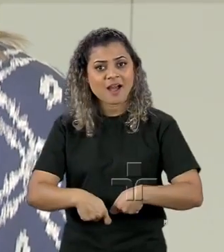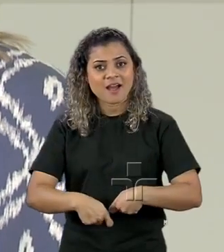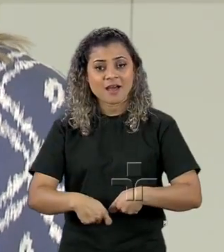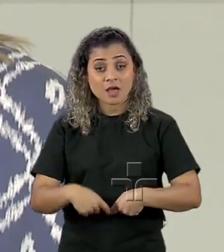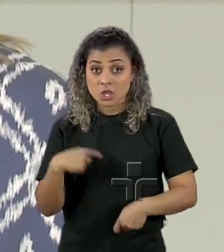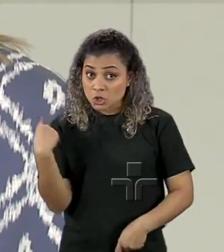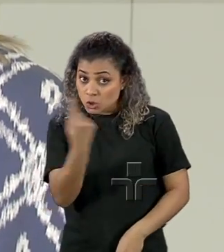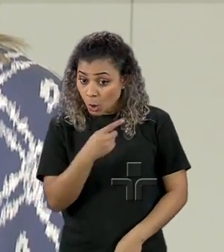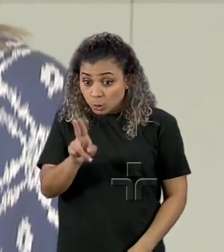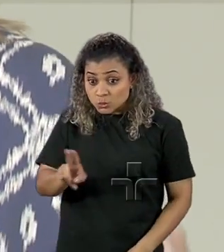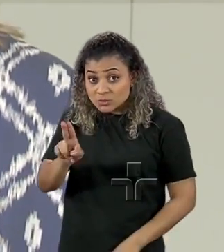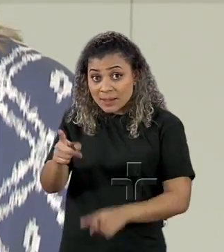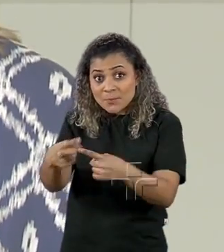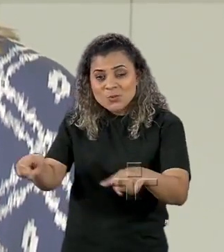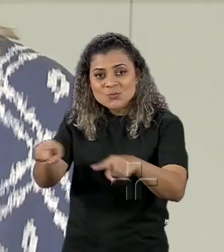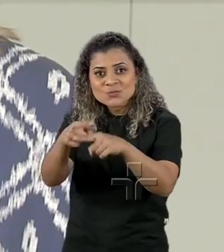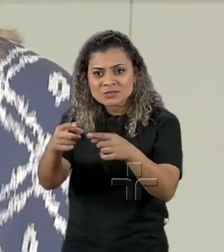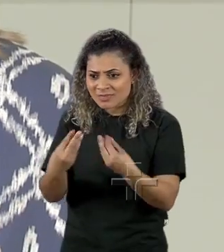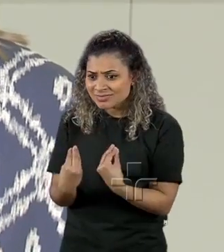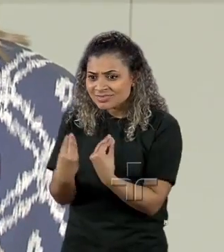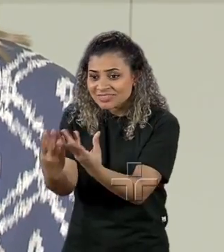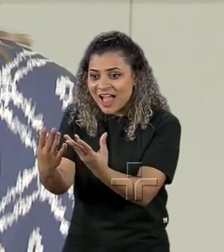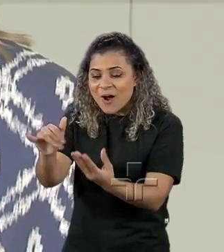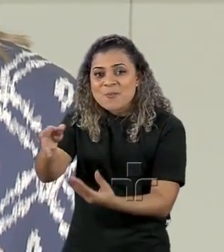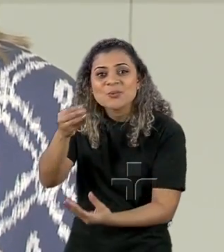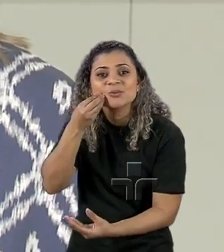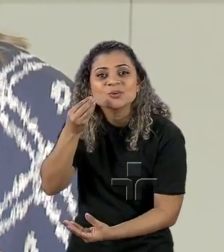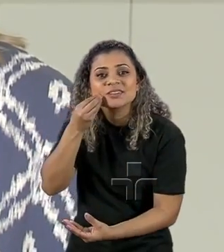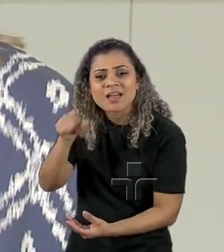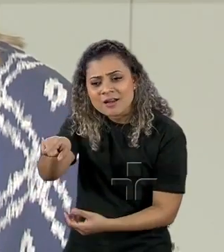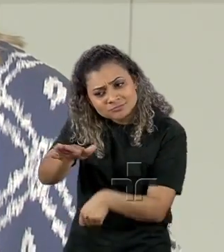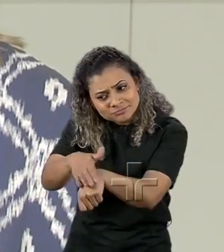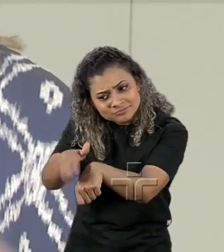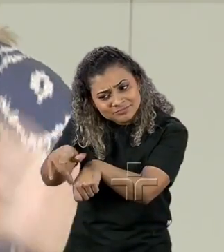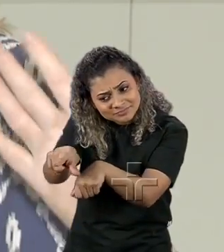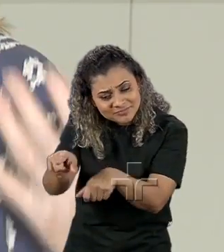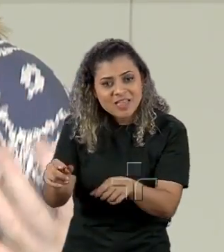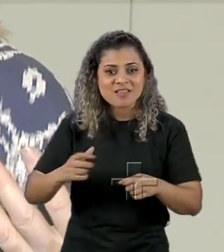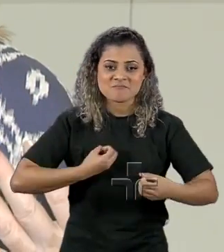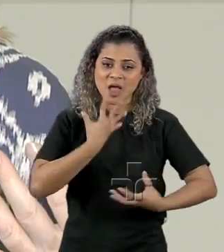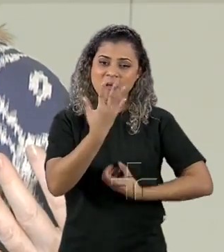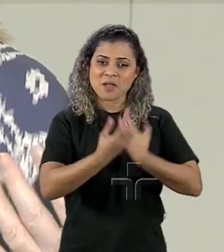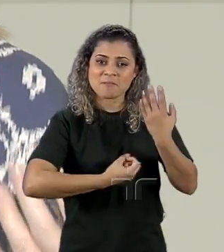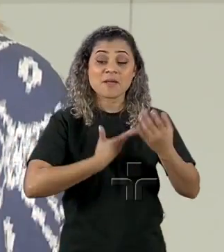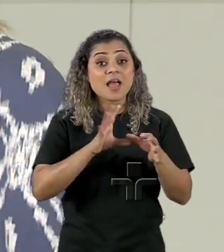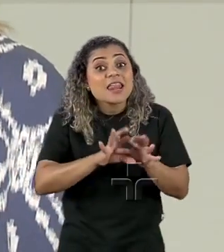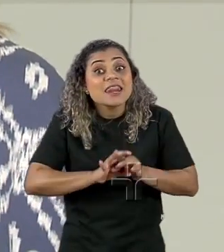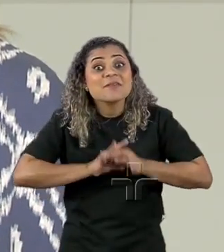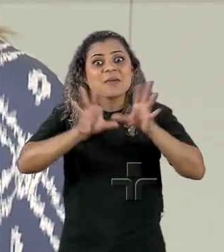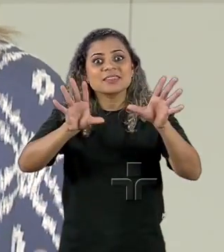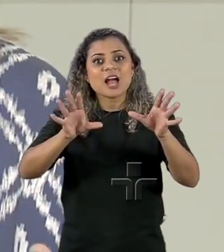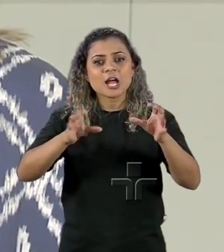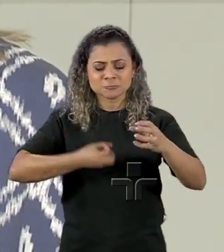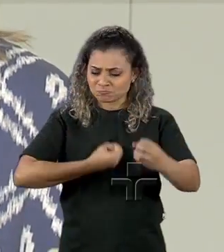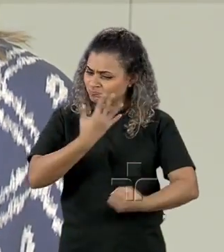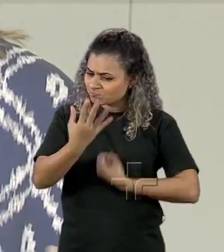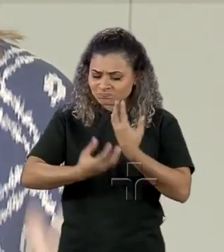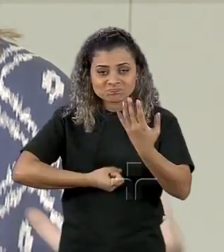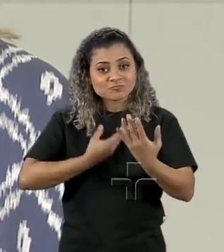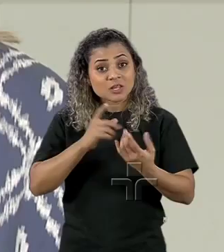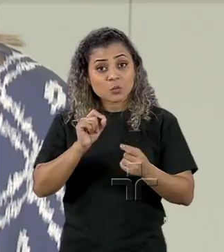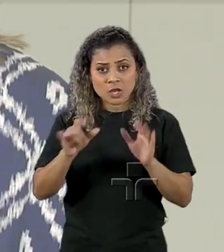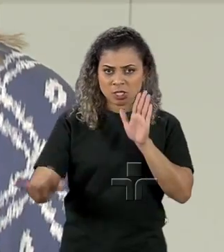Quando nós usamos música, quando damos a essas pessoas o espaço para fazer música, há uma espécie de liberdade para expressar o que você quer. Qual